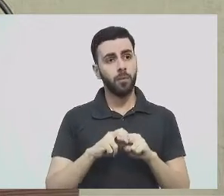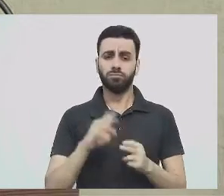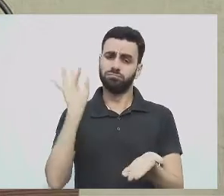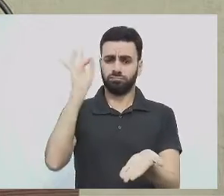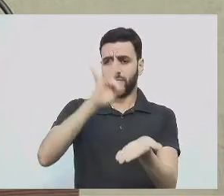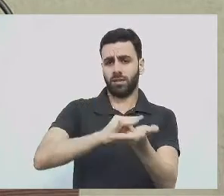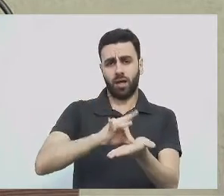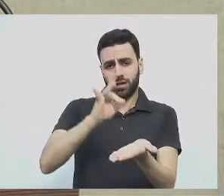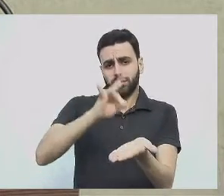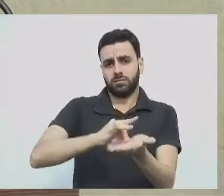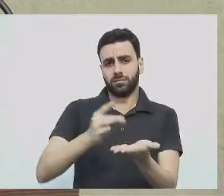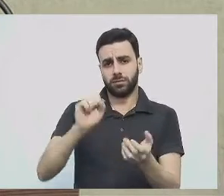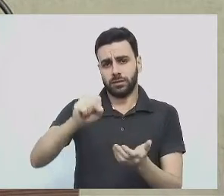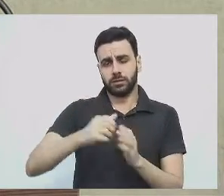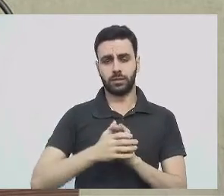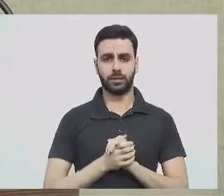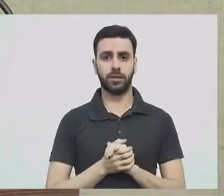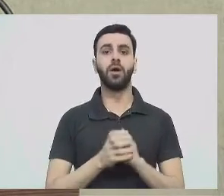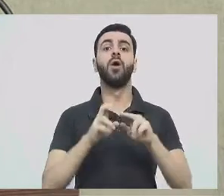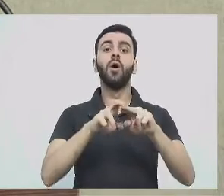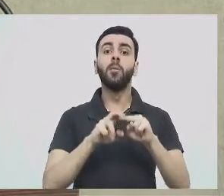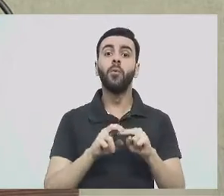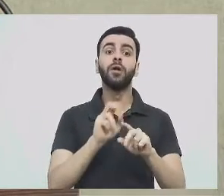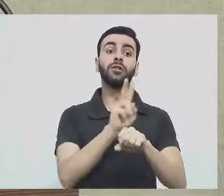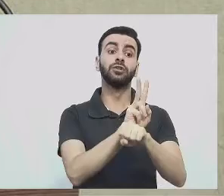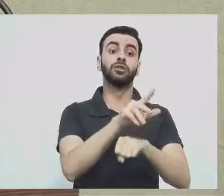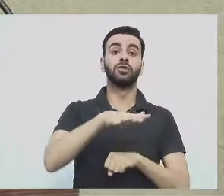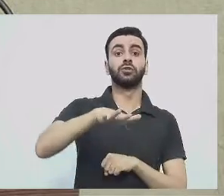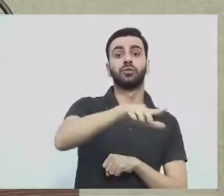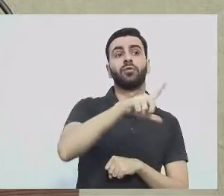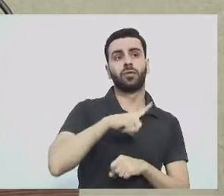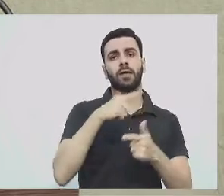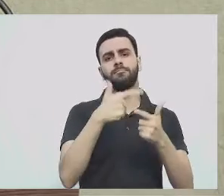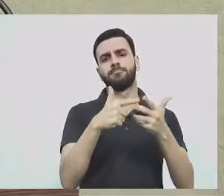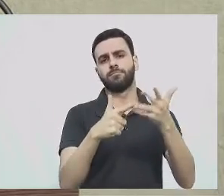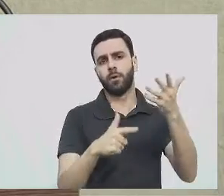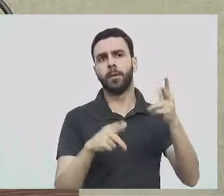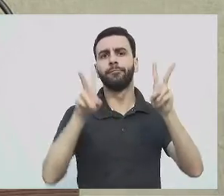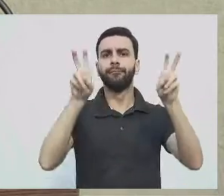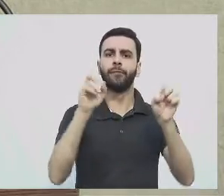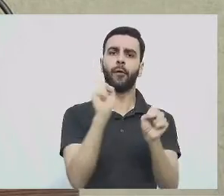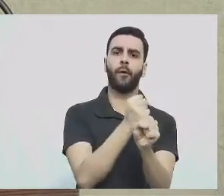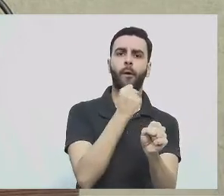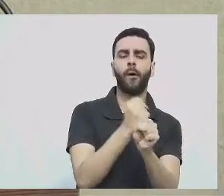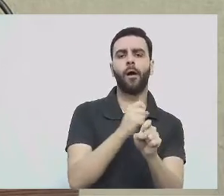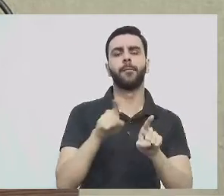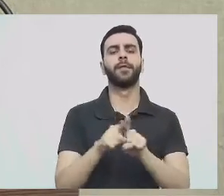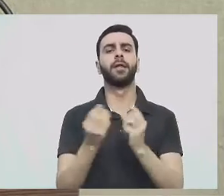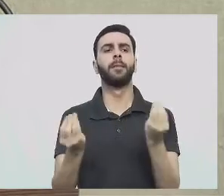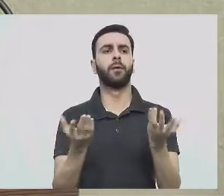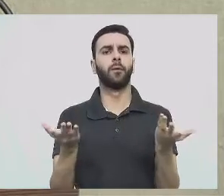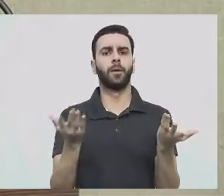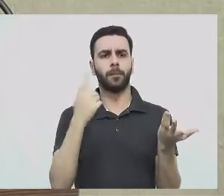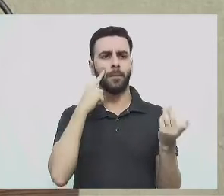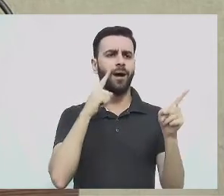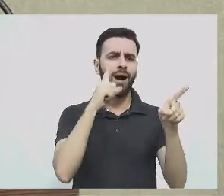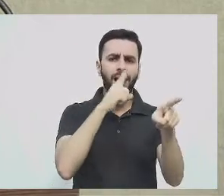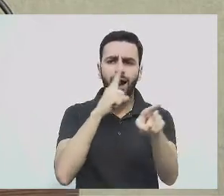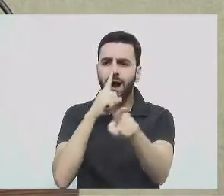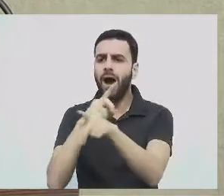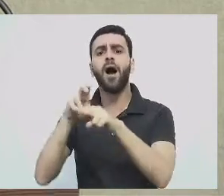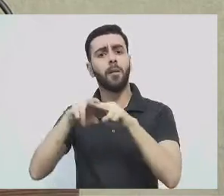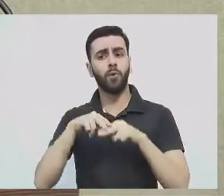pura verdade. Por isso, a Viçosa tem alguns problemas em questão de obras. A situação está aí no que está, falha de